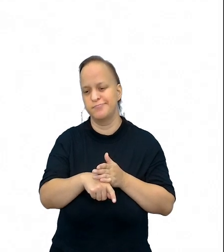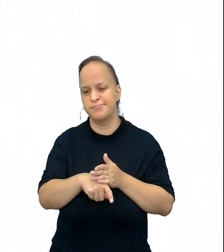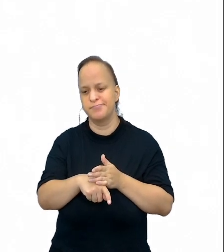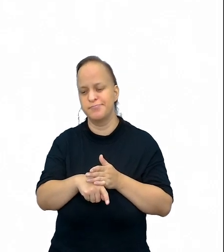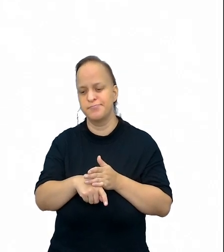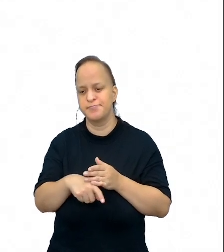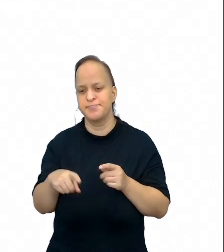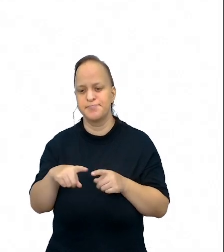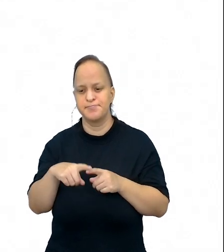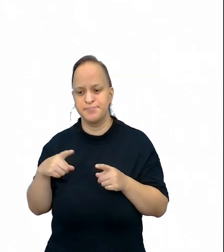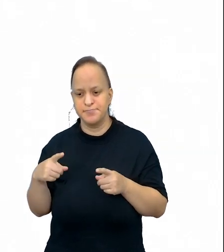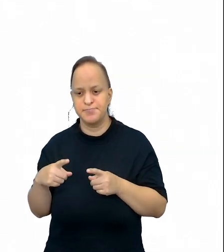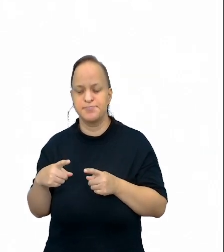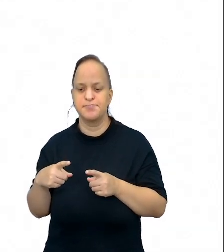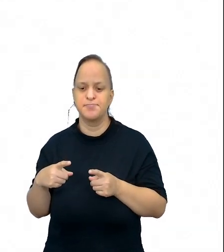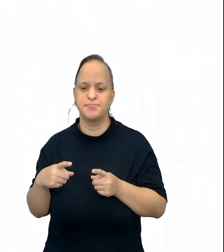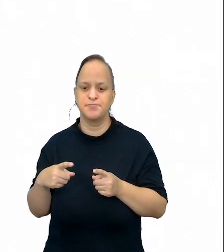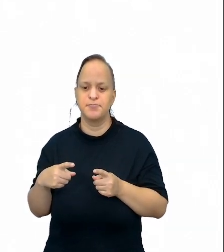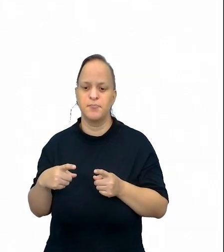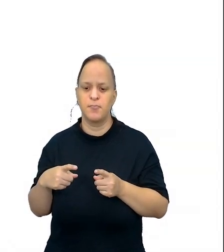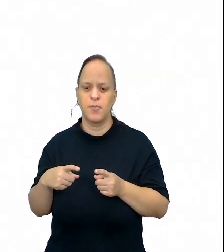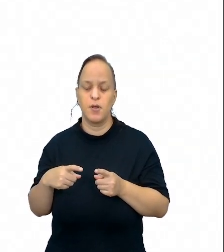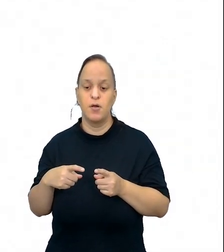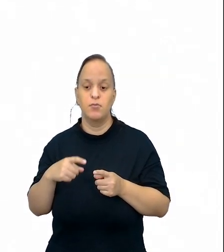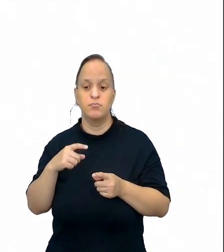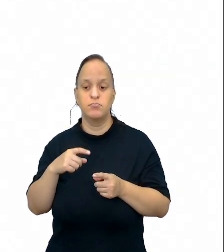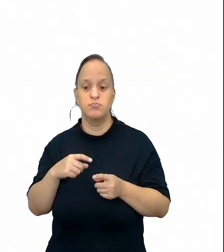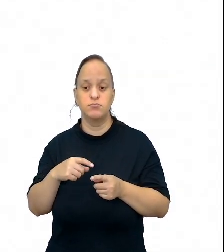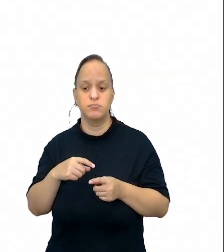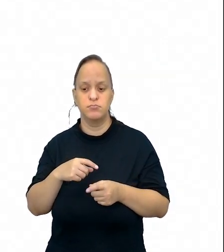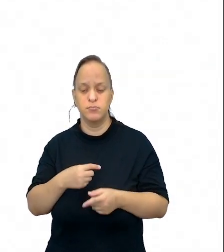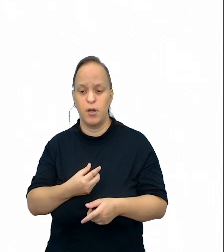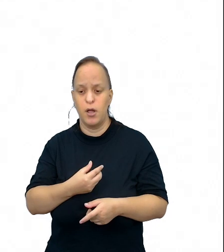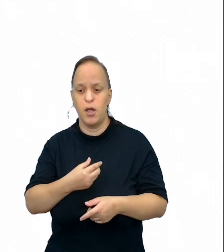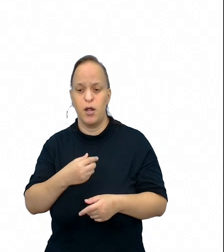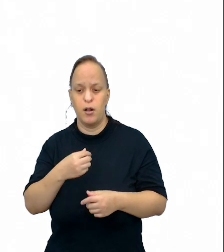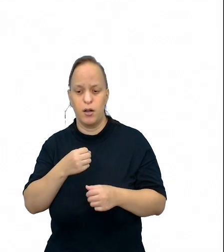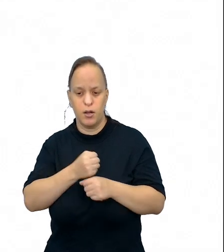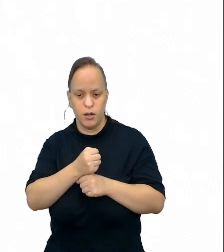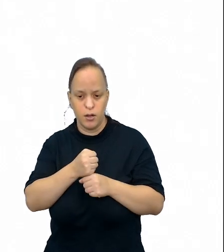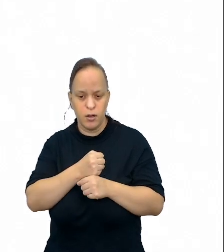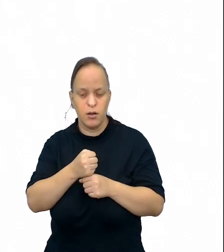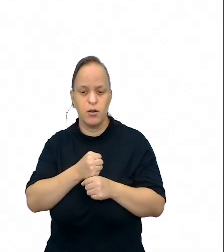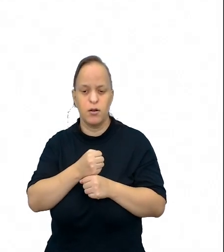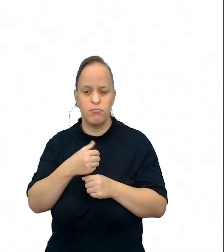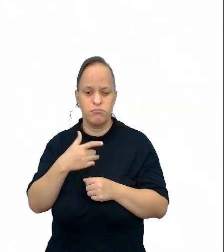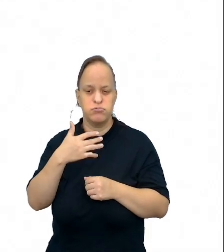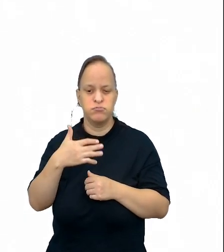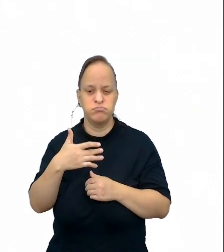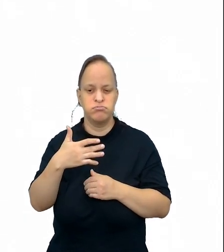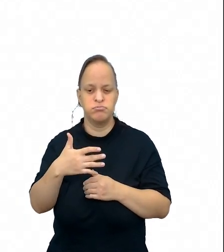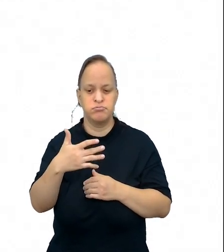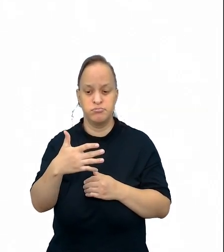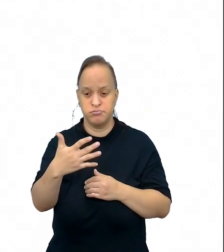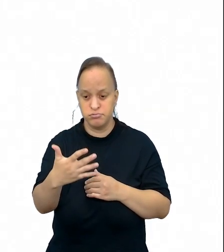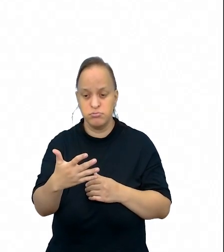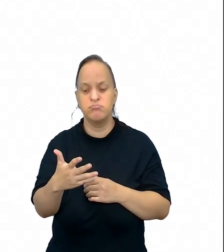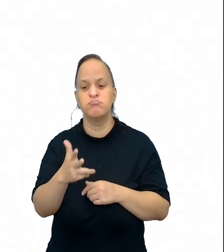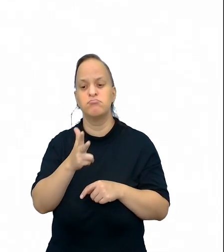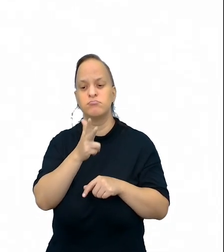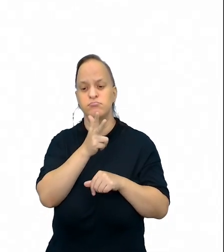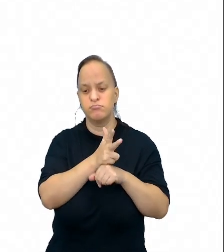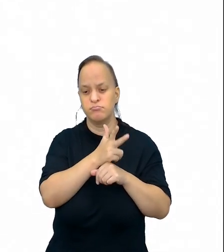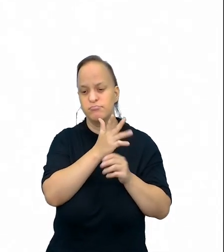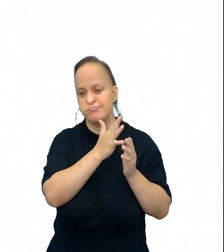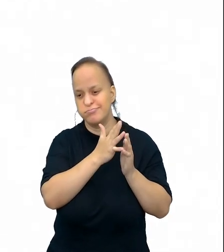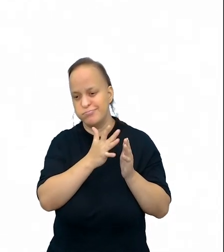mas na formação de anos séries. Então, peço que vocês assistam também a esses vídeos, por